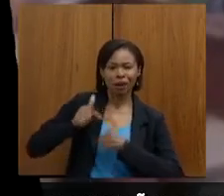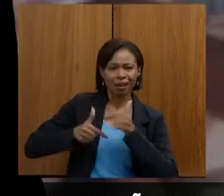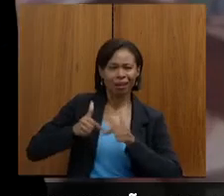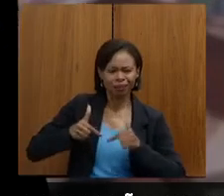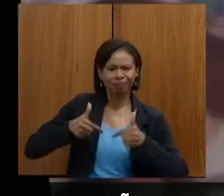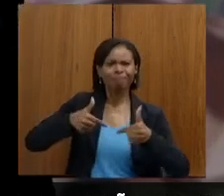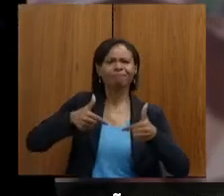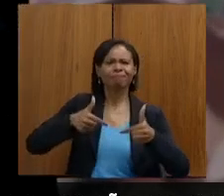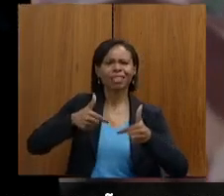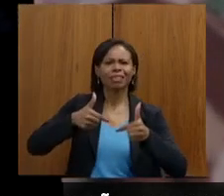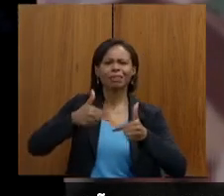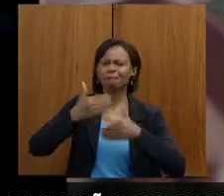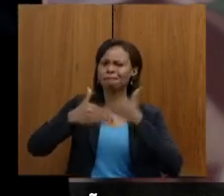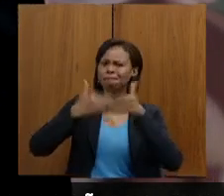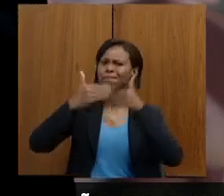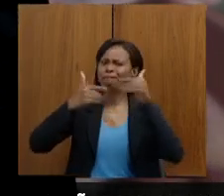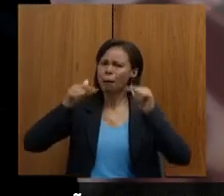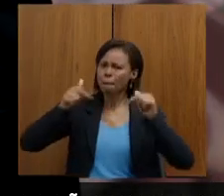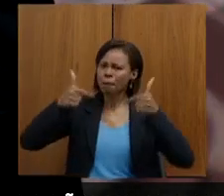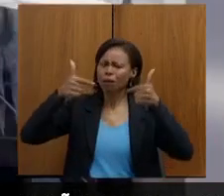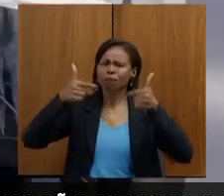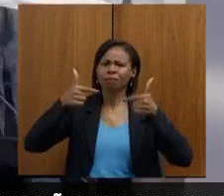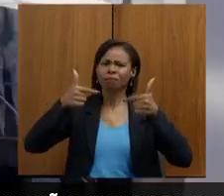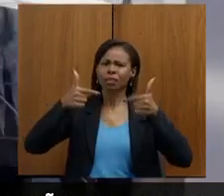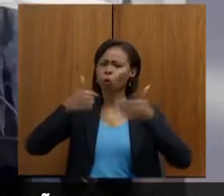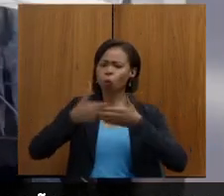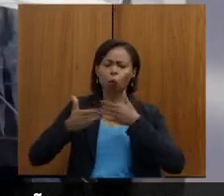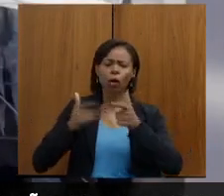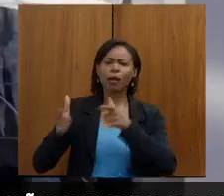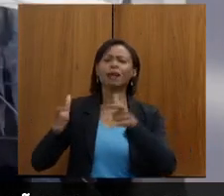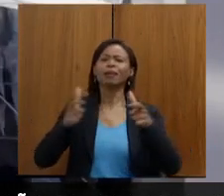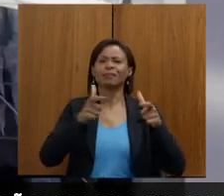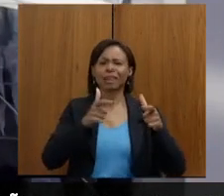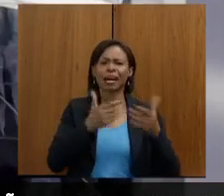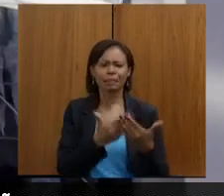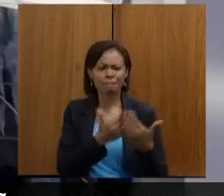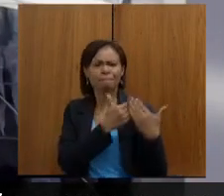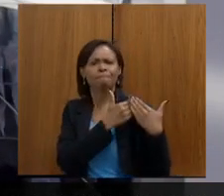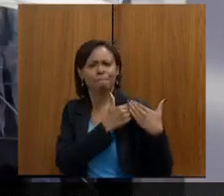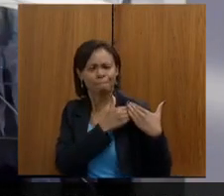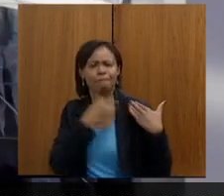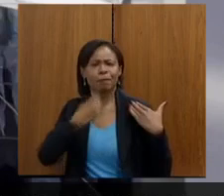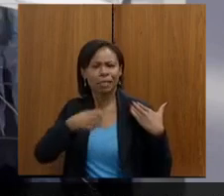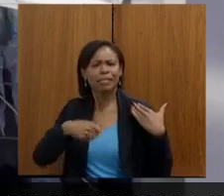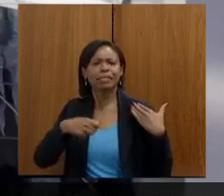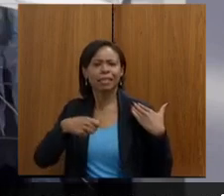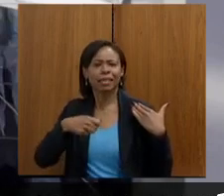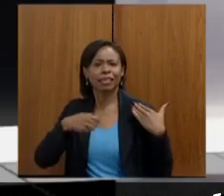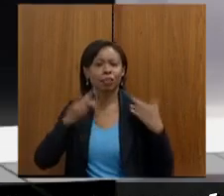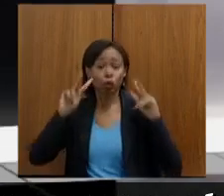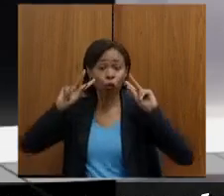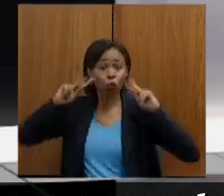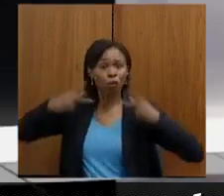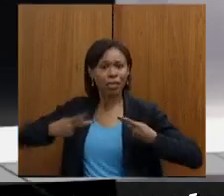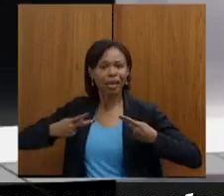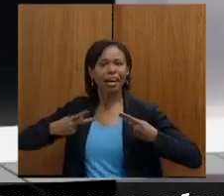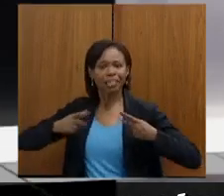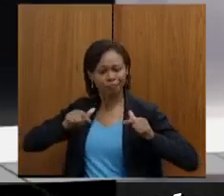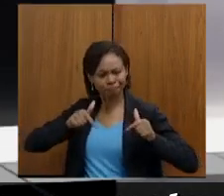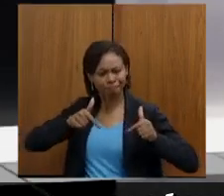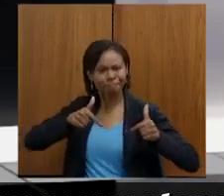indo além onde eu devemos chamar onde é humanidade nos levar